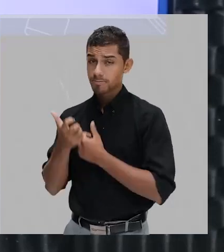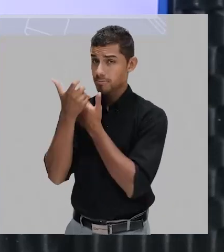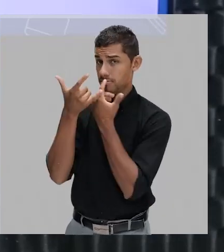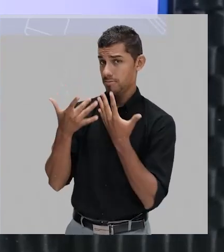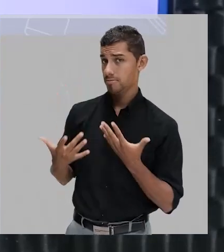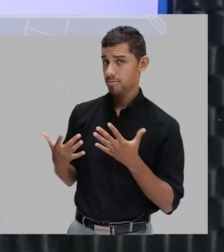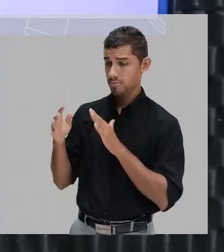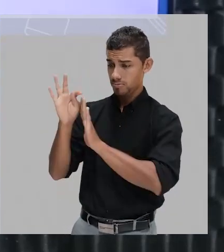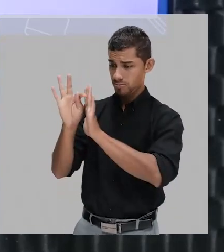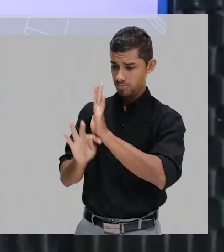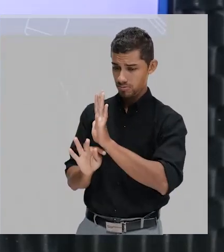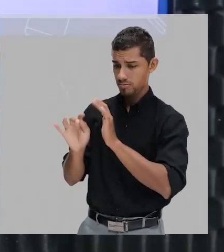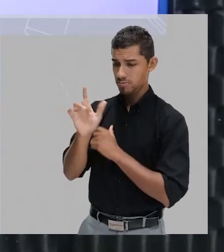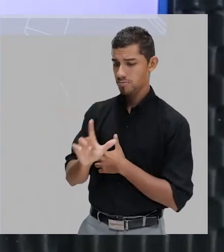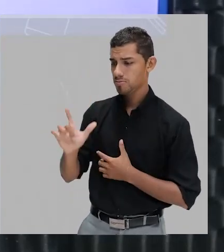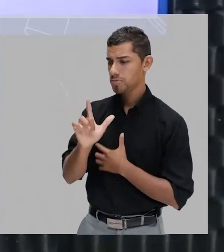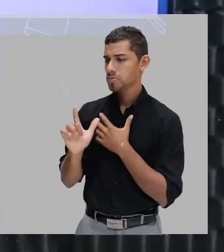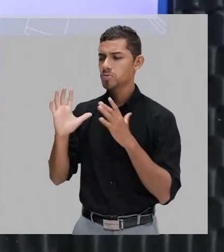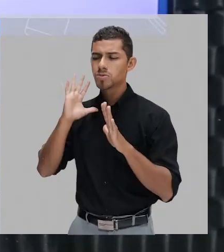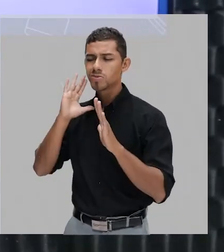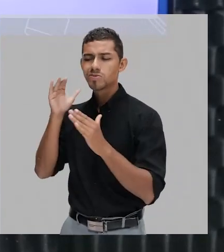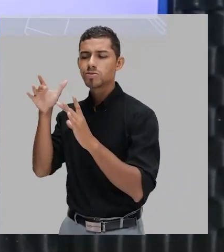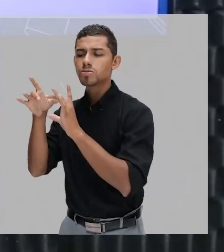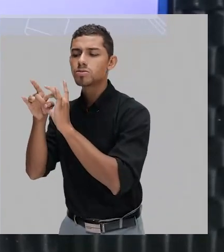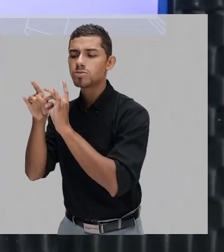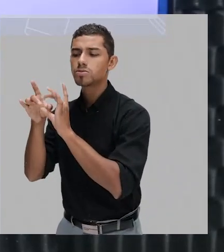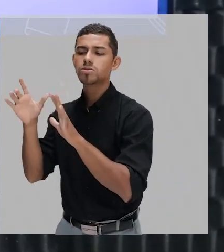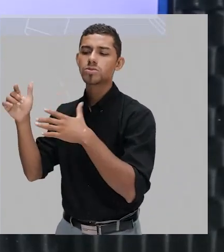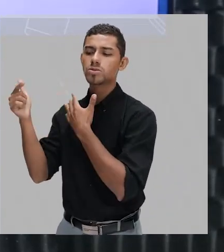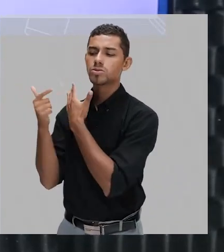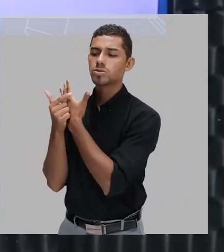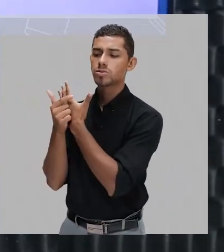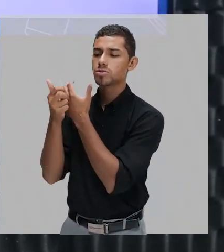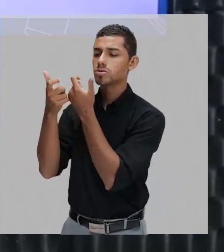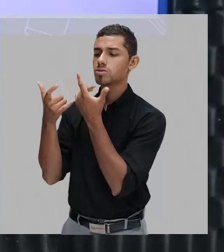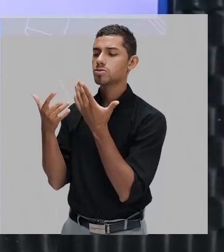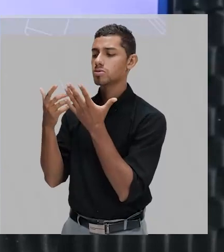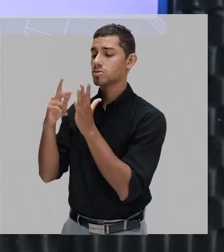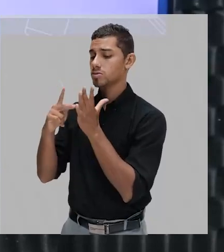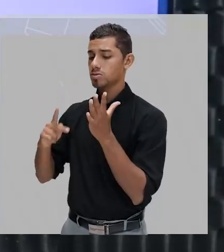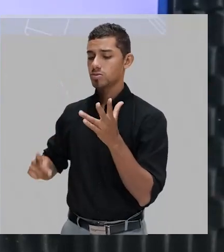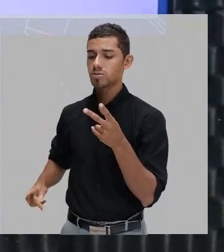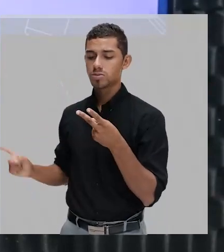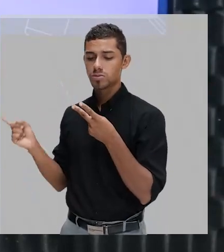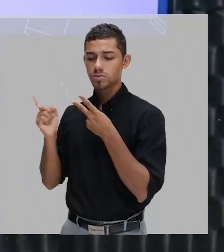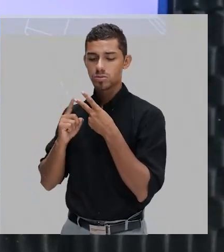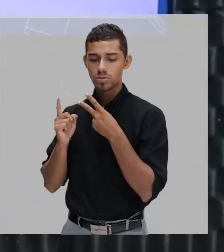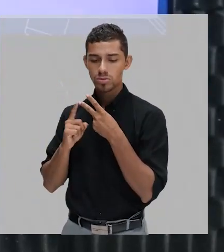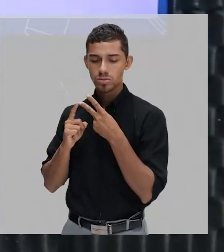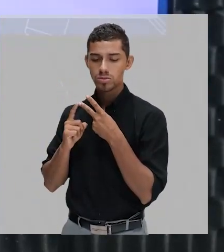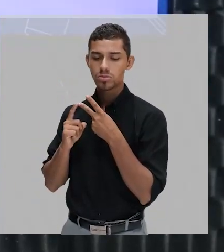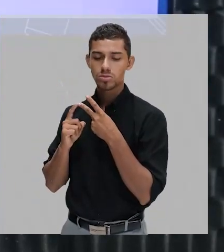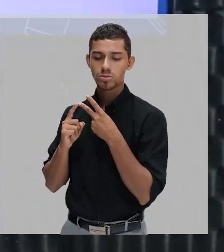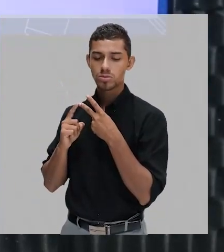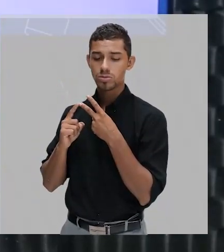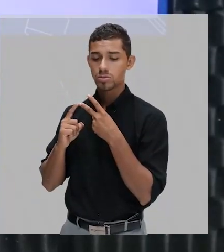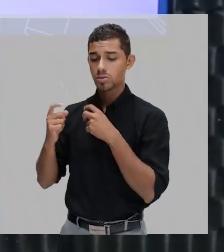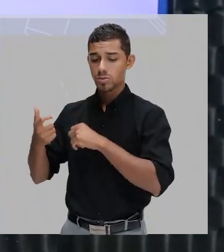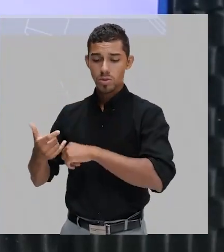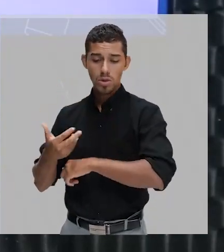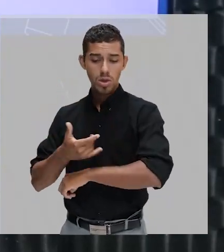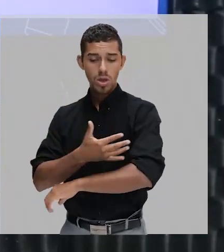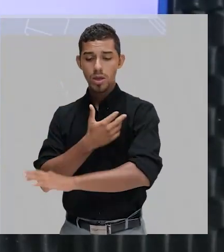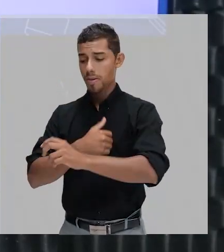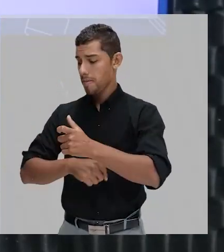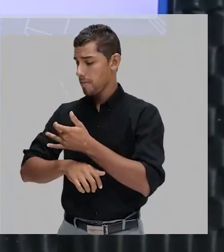textos literários, nós estamos muito ligados aqui às funções da linguagem poética, a função da linguagem